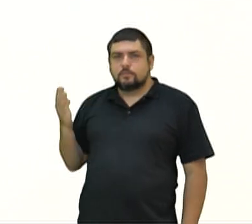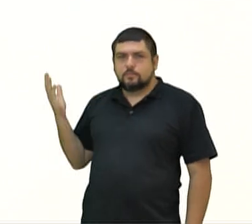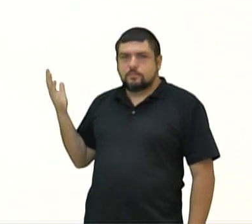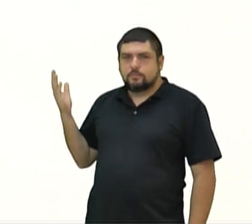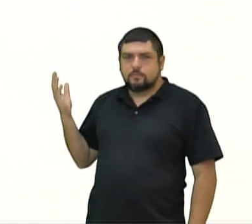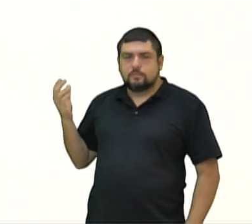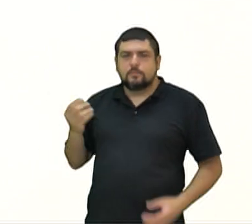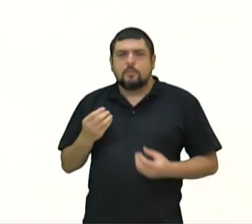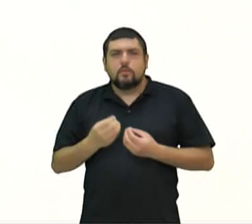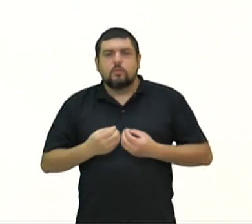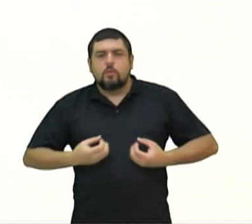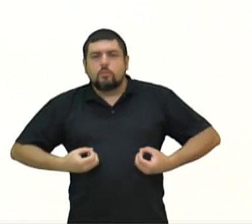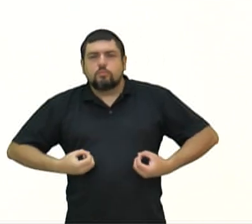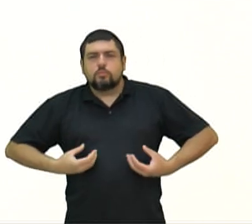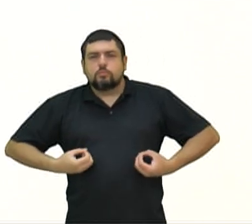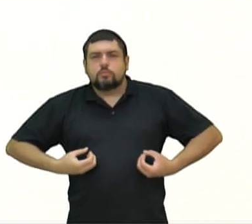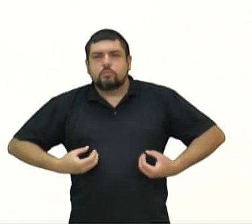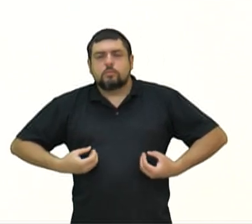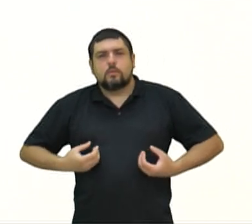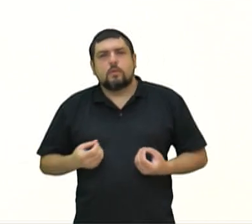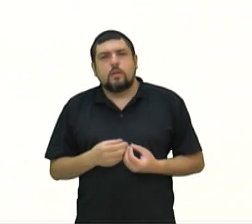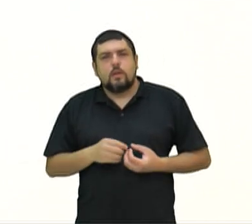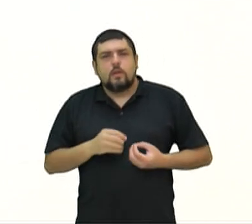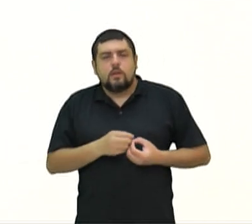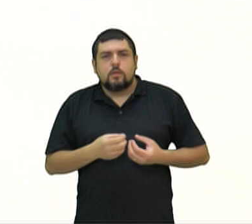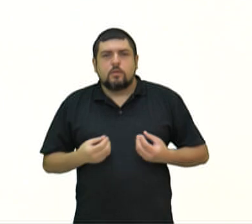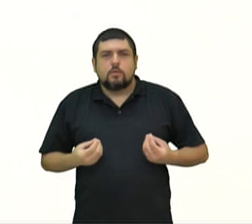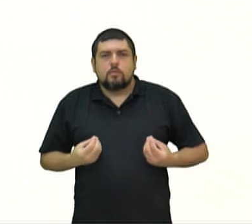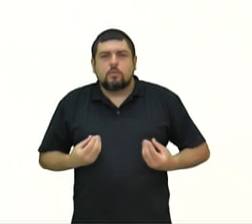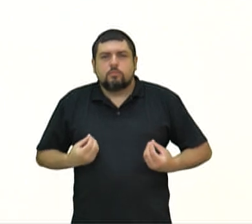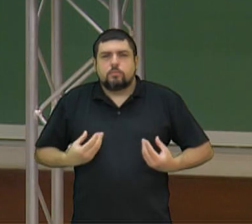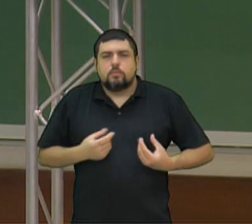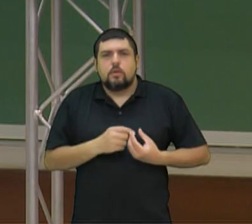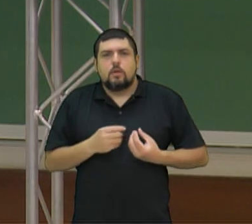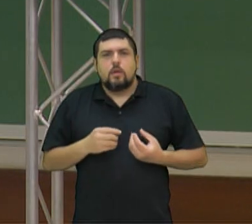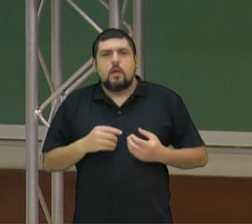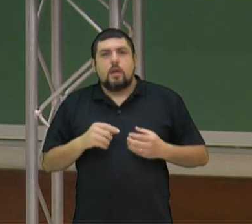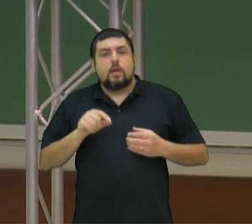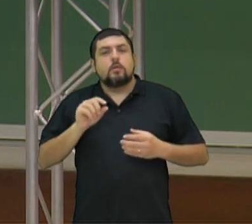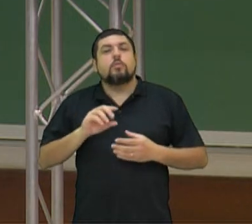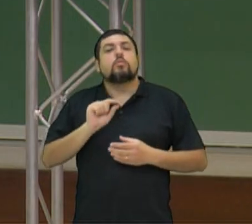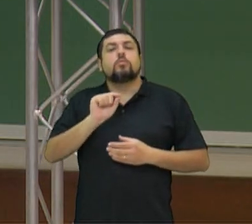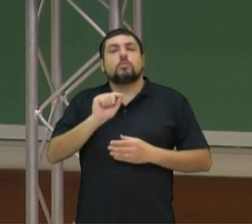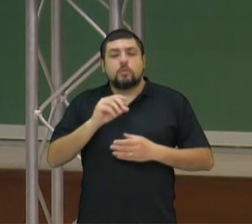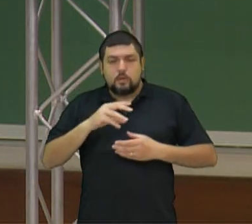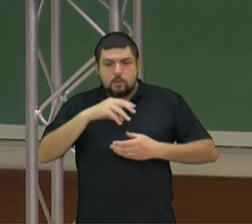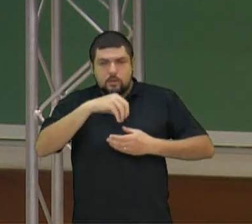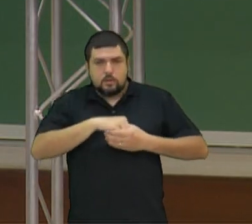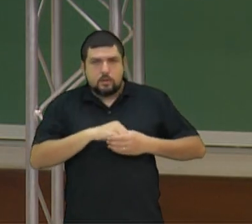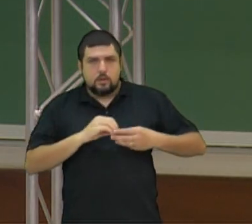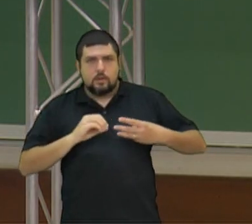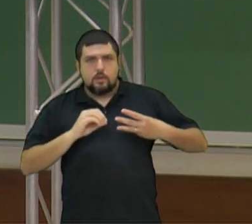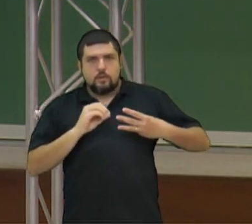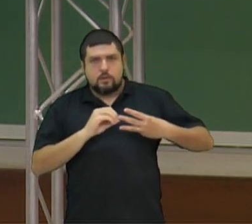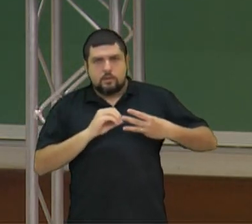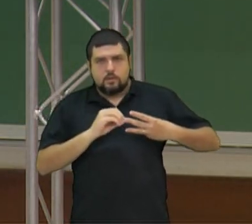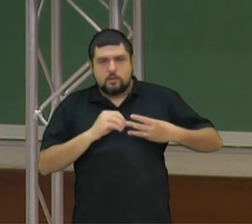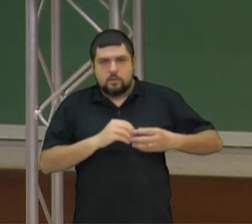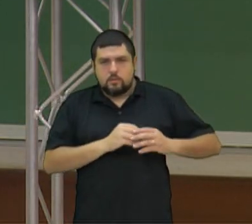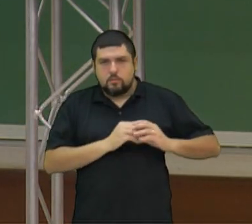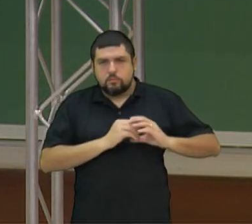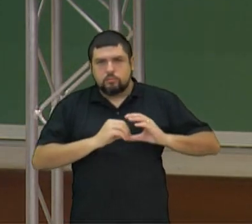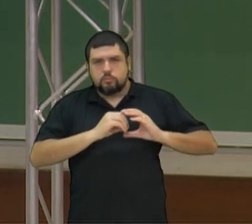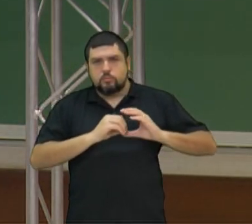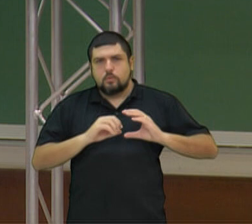para vocês, né? Ele acontece aqui, uma das células, né, das ovogônias, ela